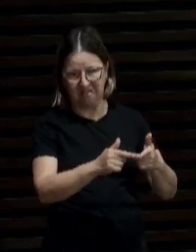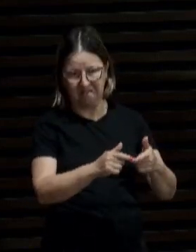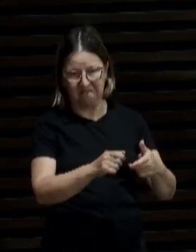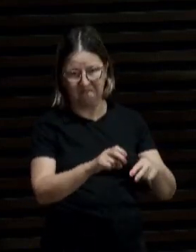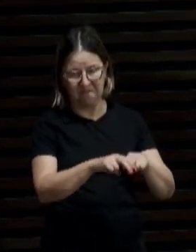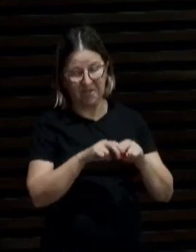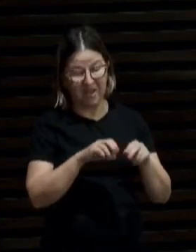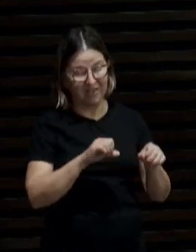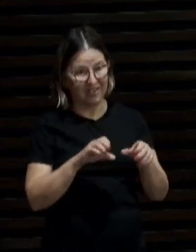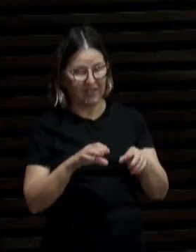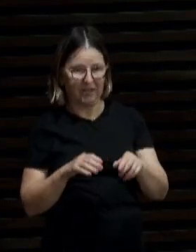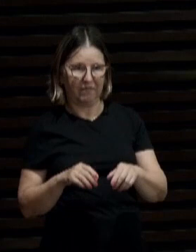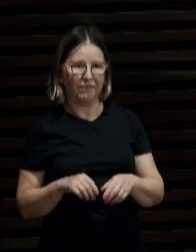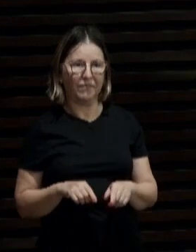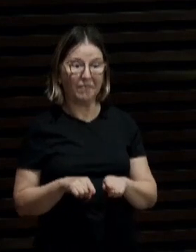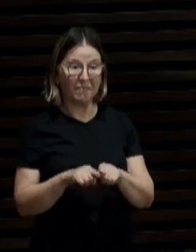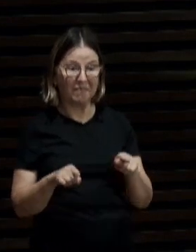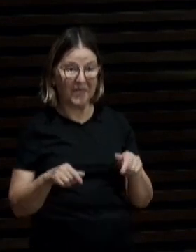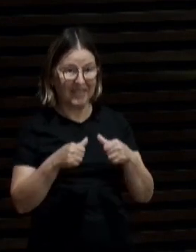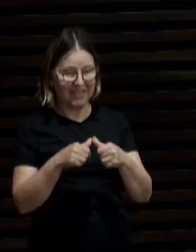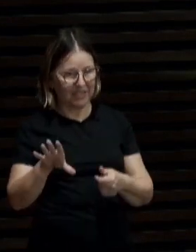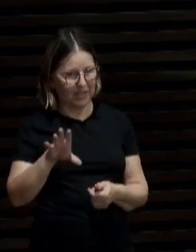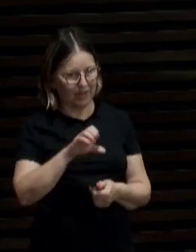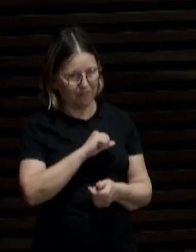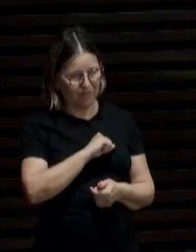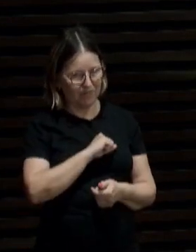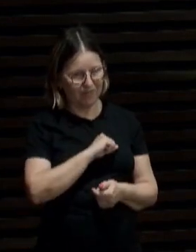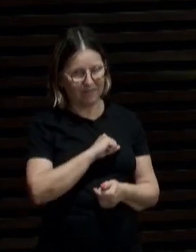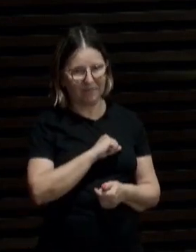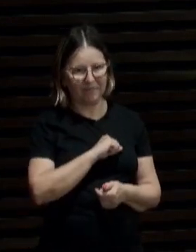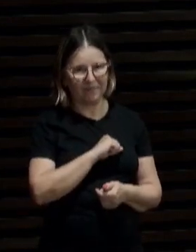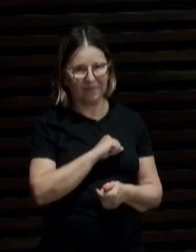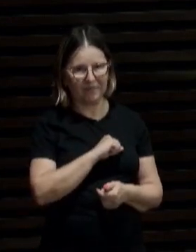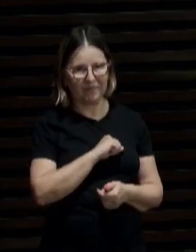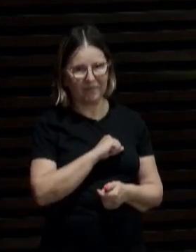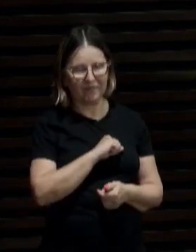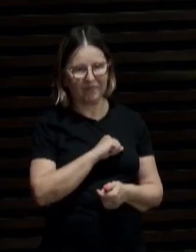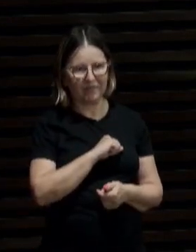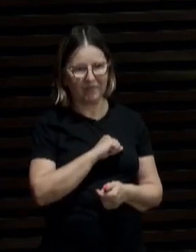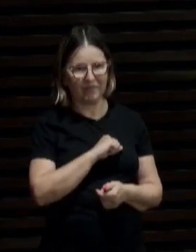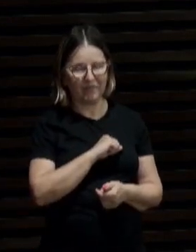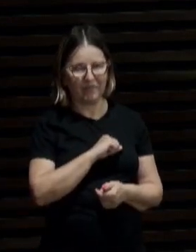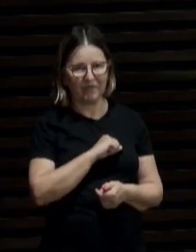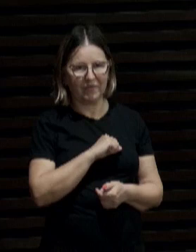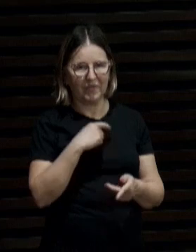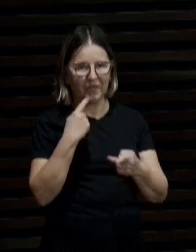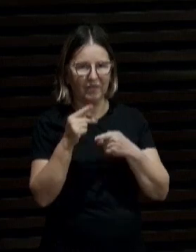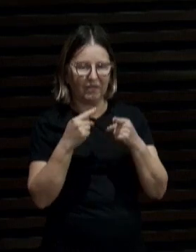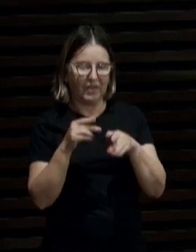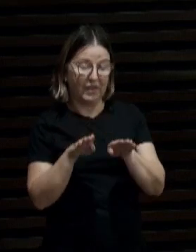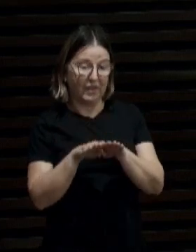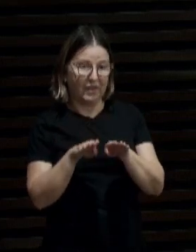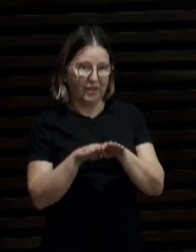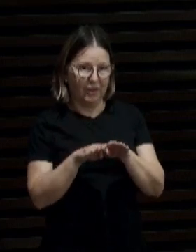refere apenas àquele amor ao início da vida cristã, mas também, talvez você se lembre aí quando você, logo no início